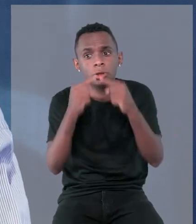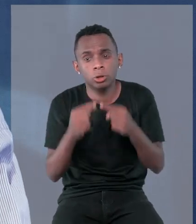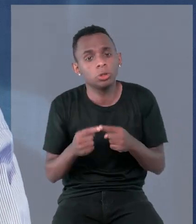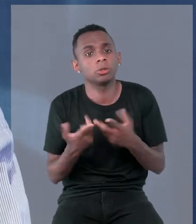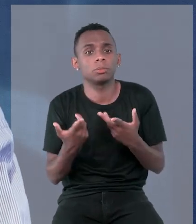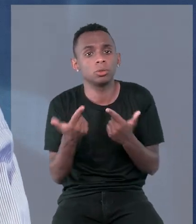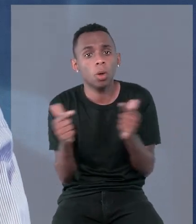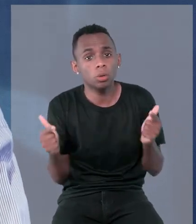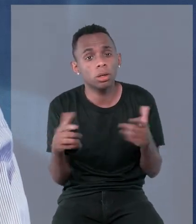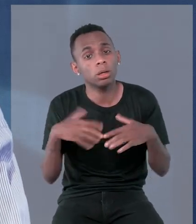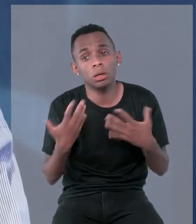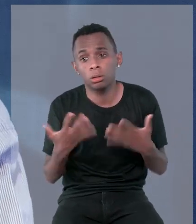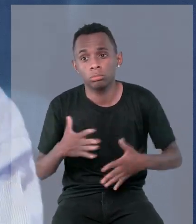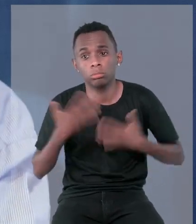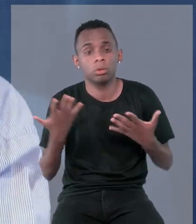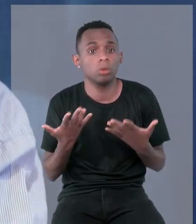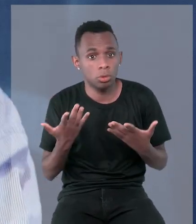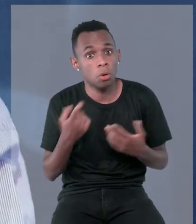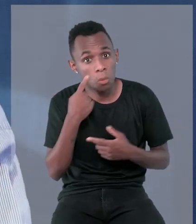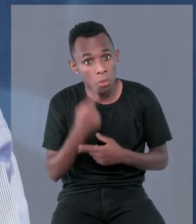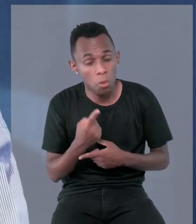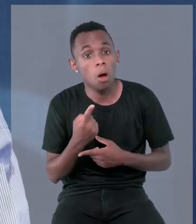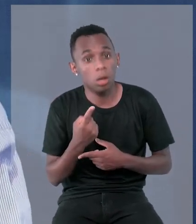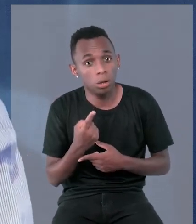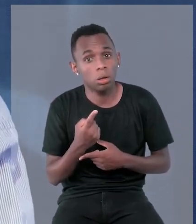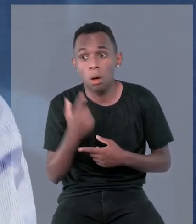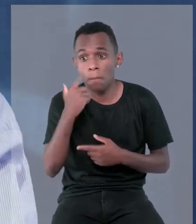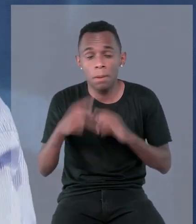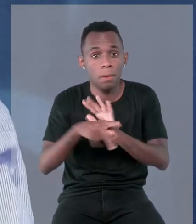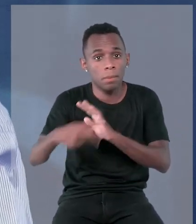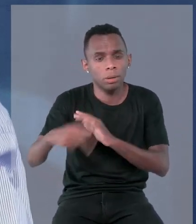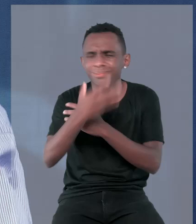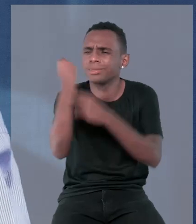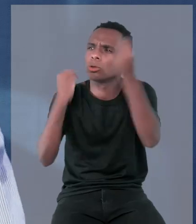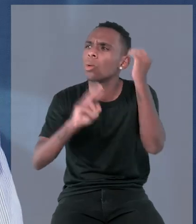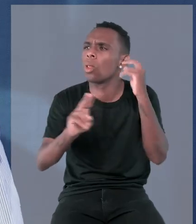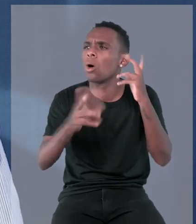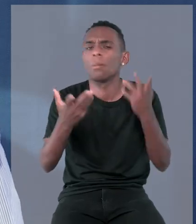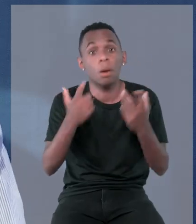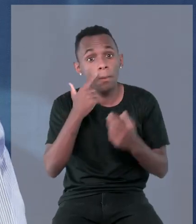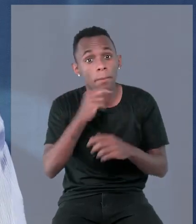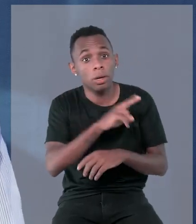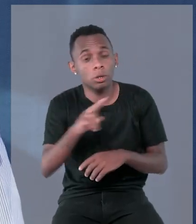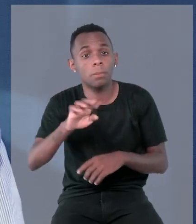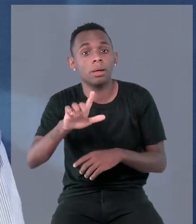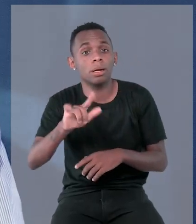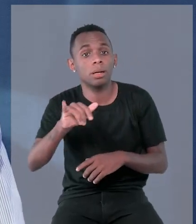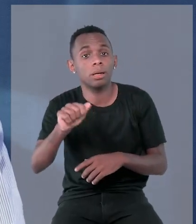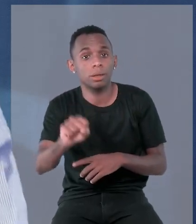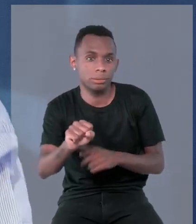material, né? E de repente, e olha o que o pai dela, eu esqueci o nome da menina, mas o pai se chama